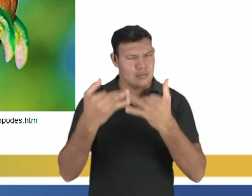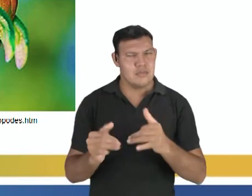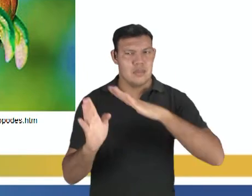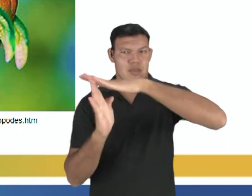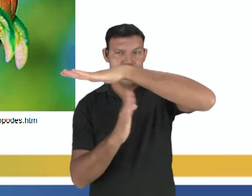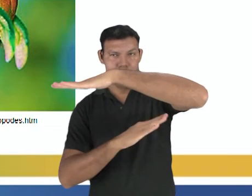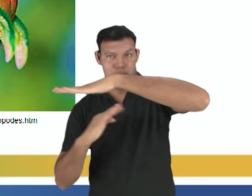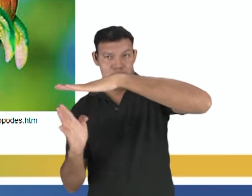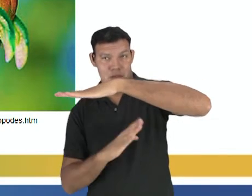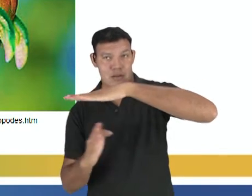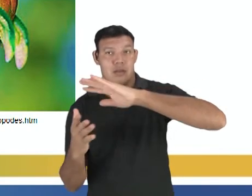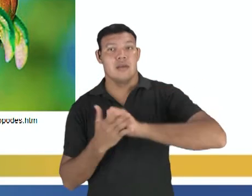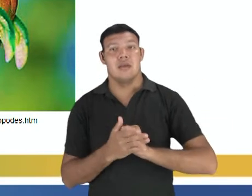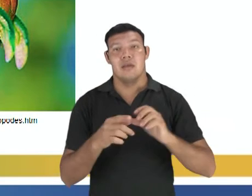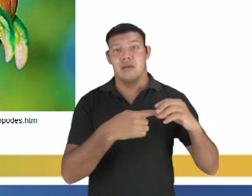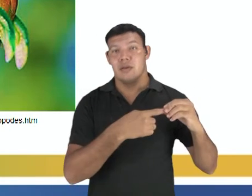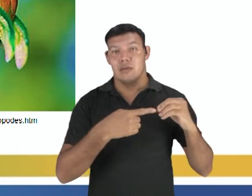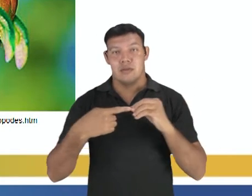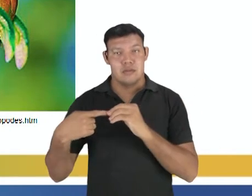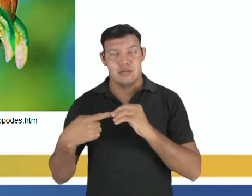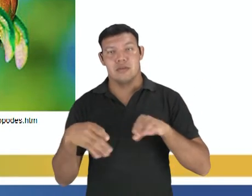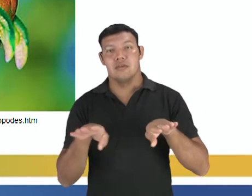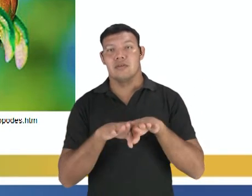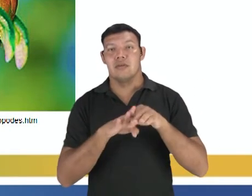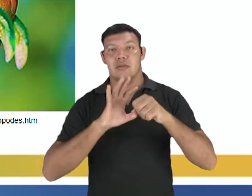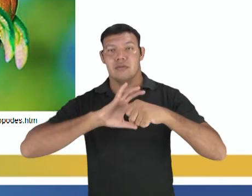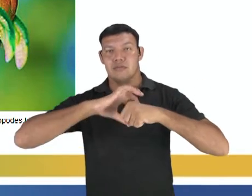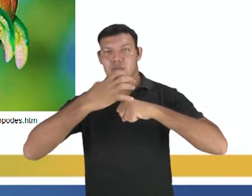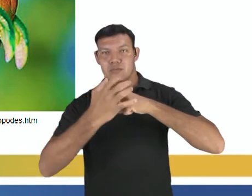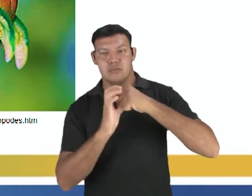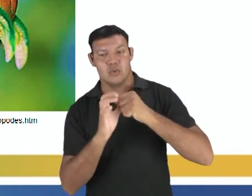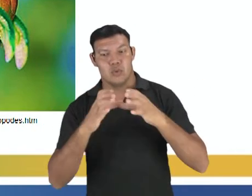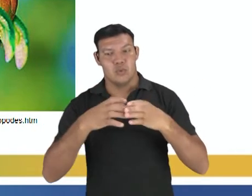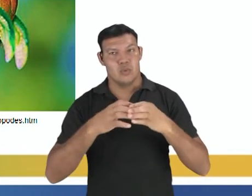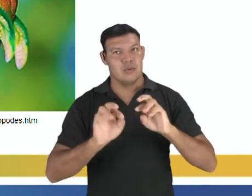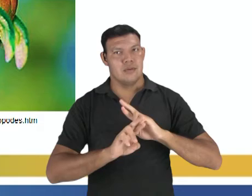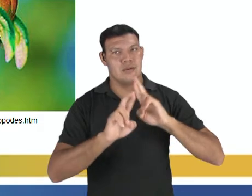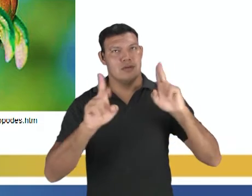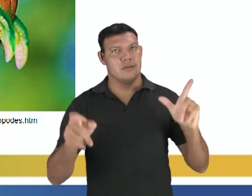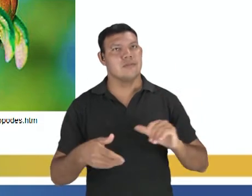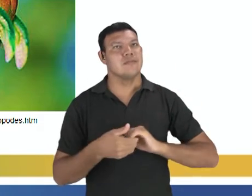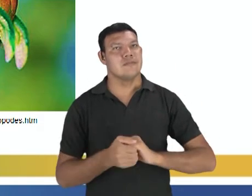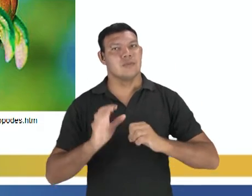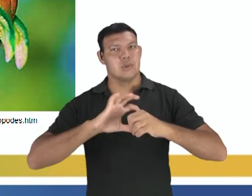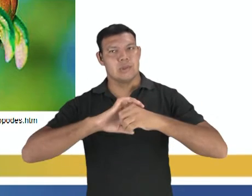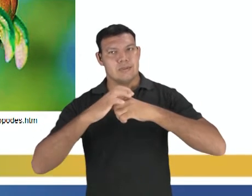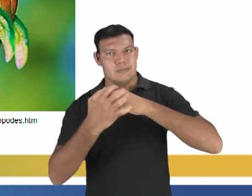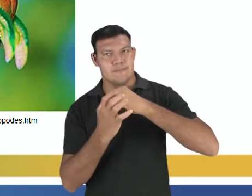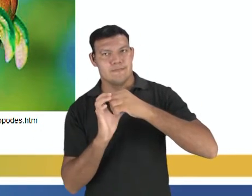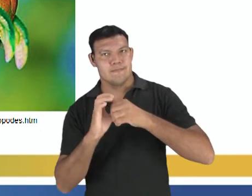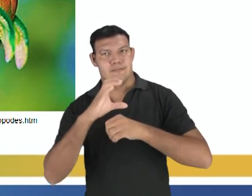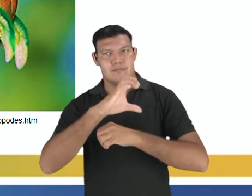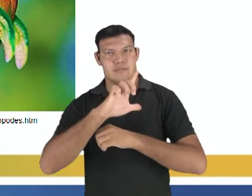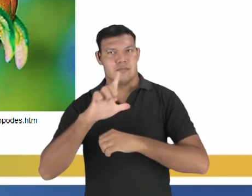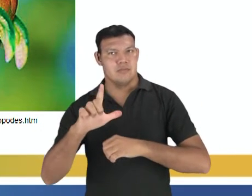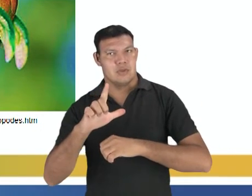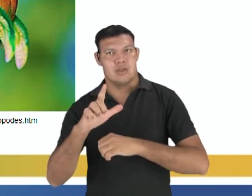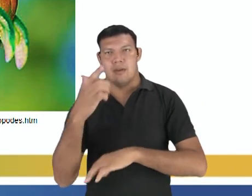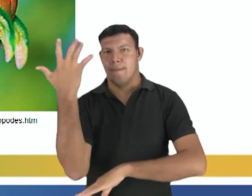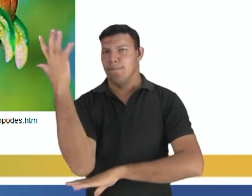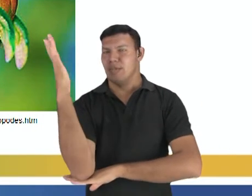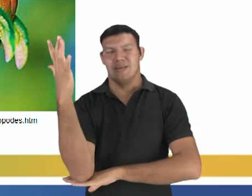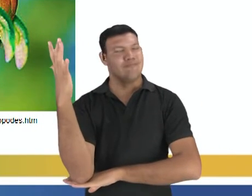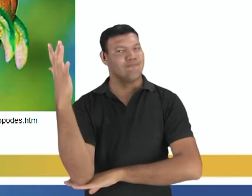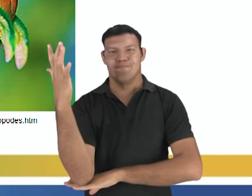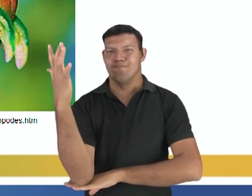algas protozoárias e agora sobre os fungos que são de um outro reino. Os fungos, eles não são classificados como plantas